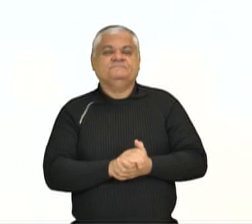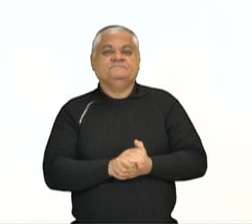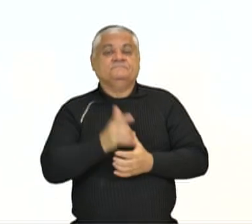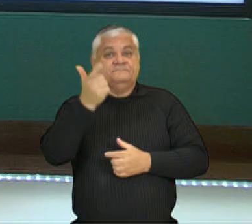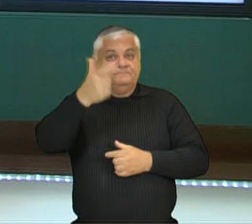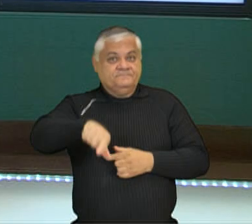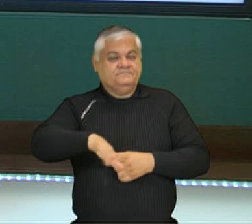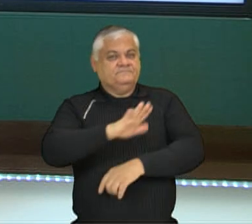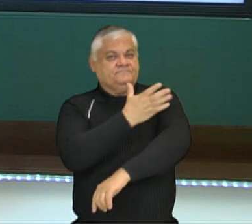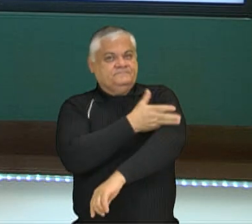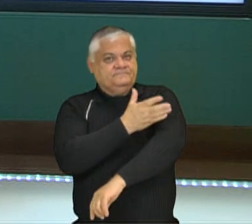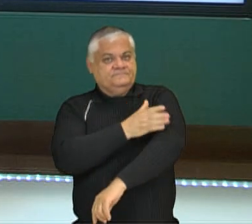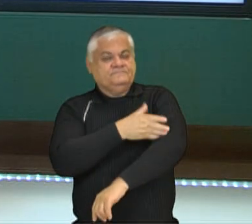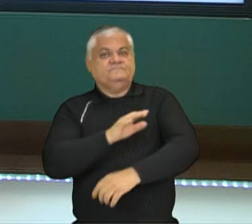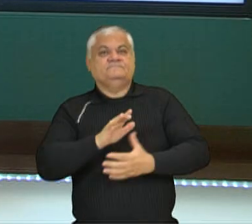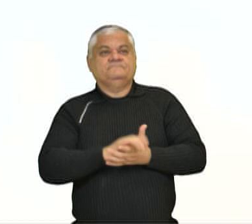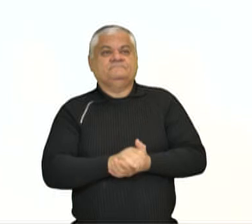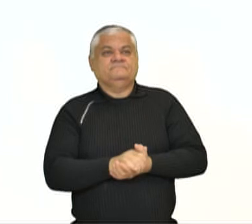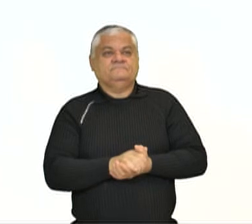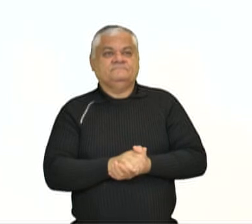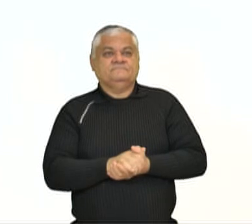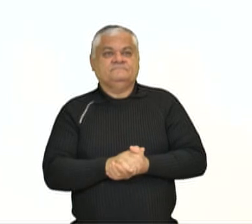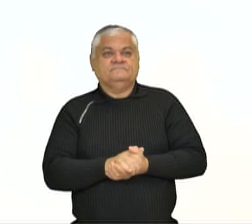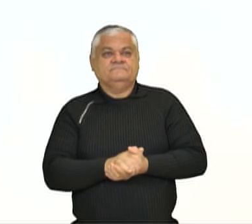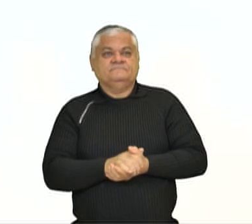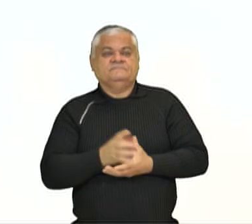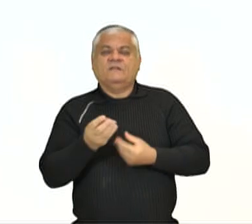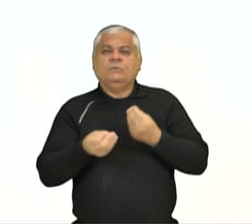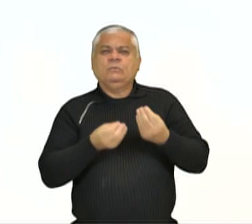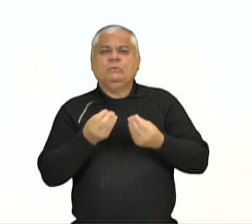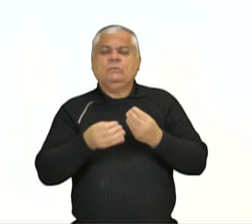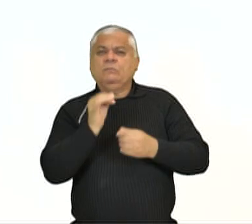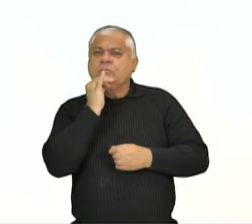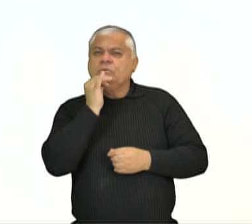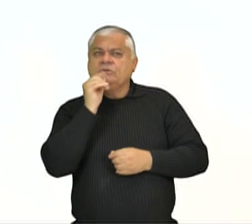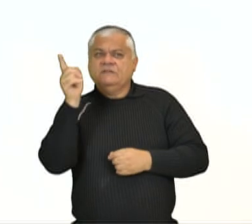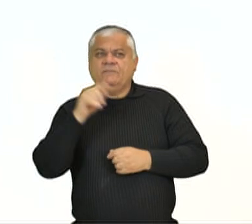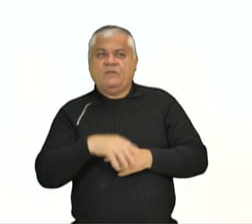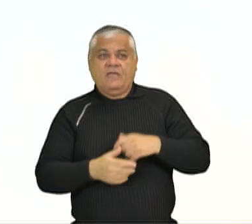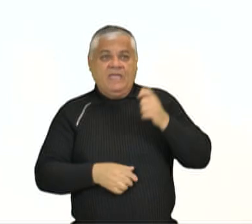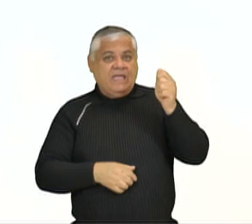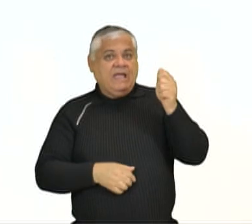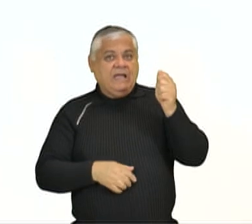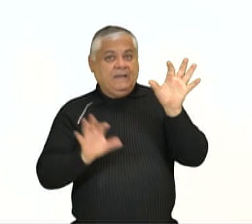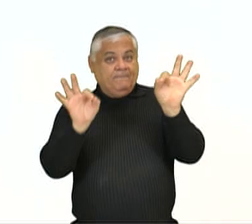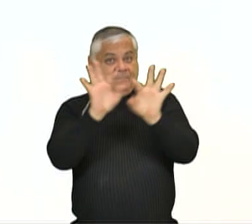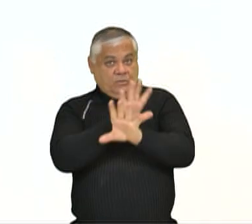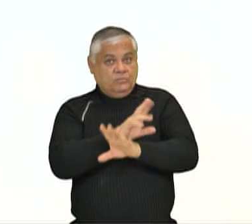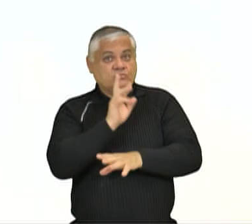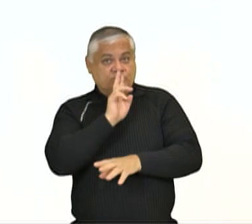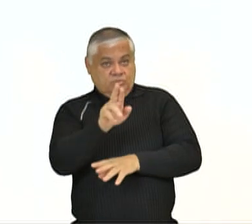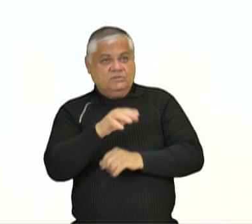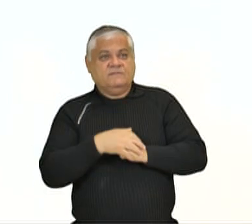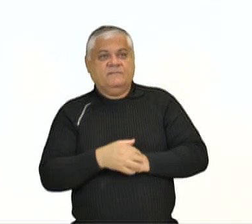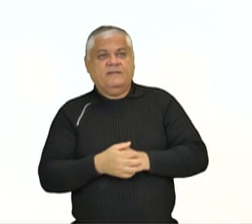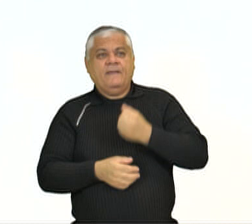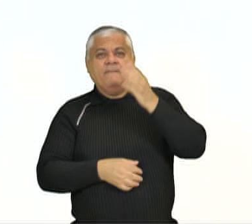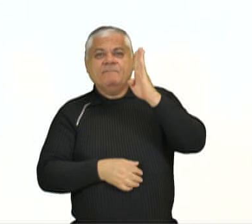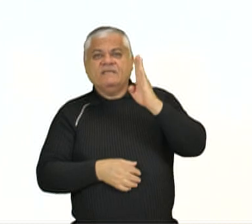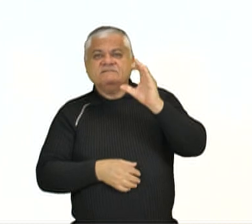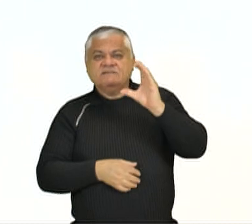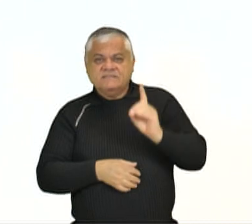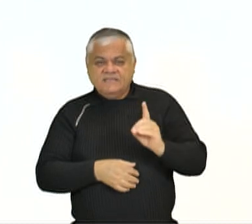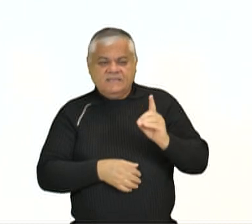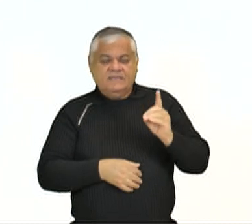Tenho outro exercício para vocês, hein? What's the mistake? A letra A já está feita aqui, ó. Todas as